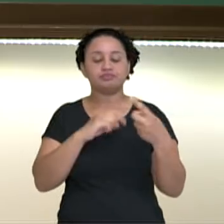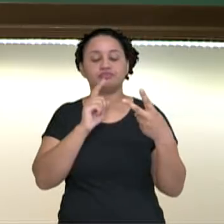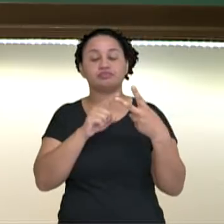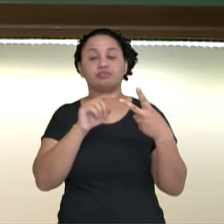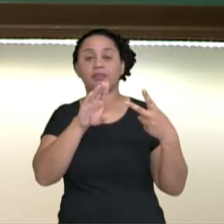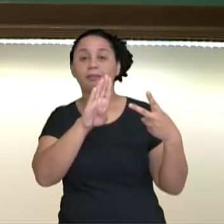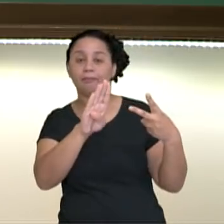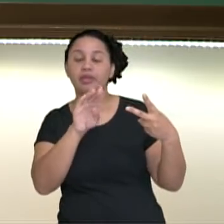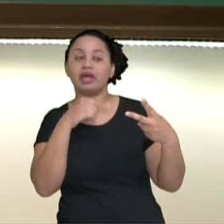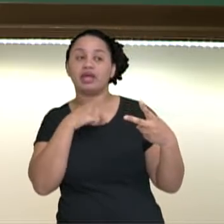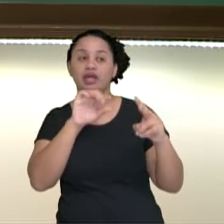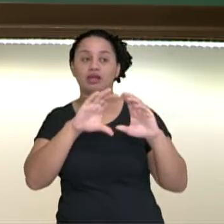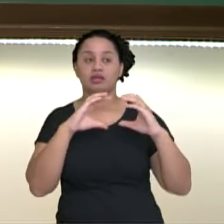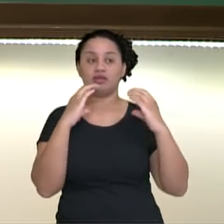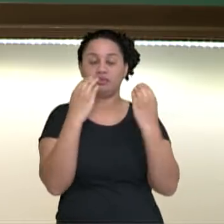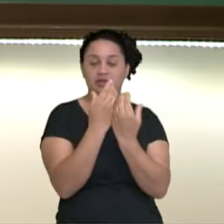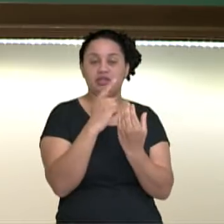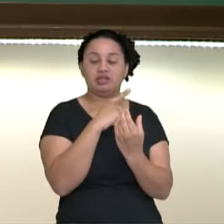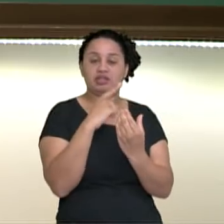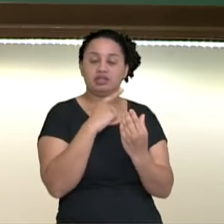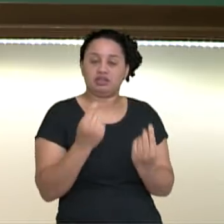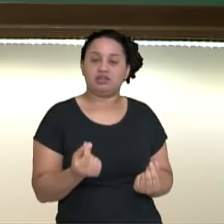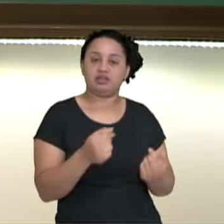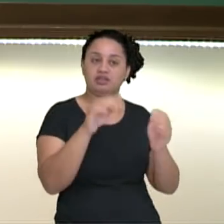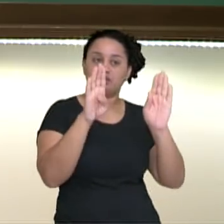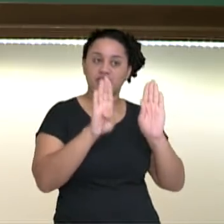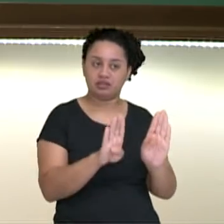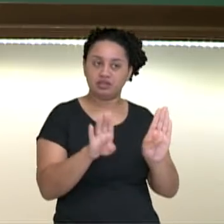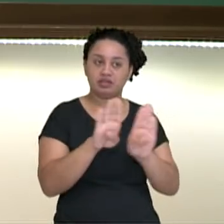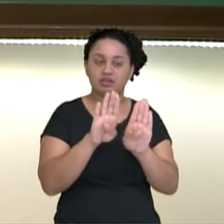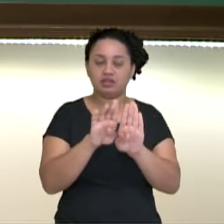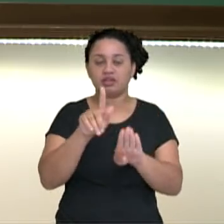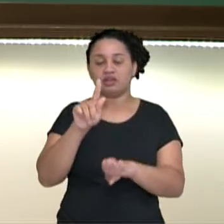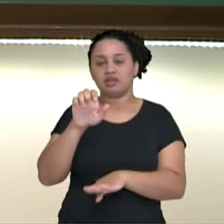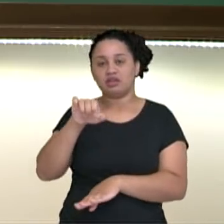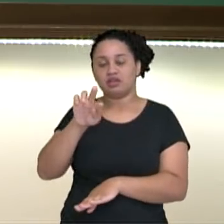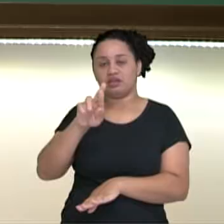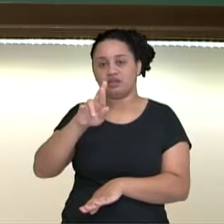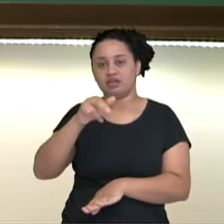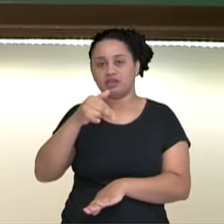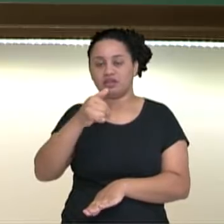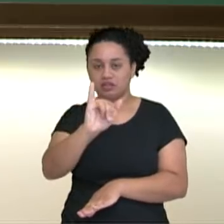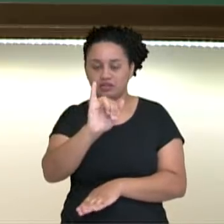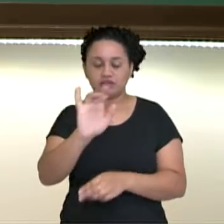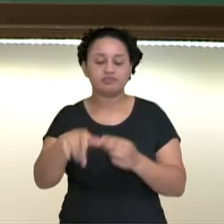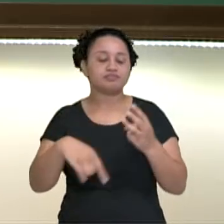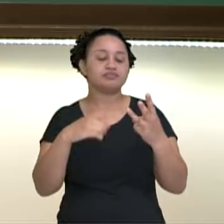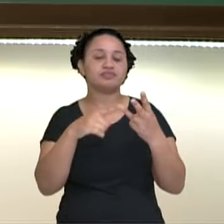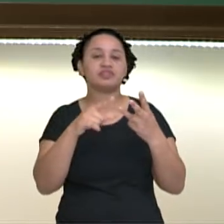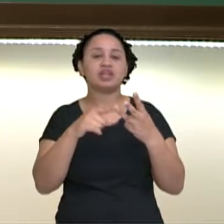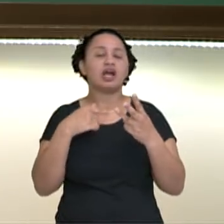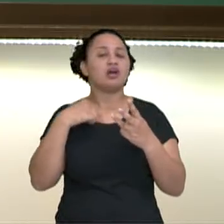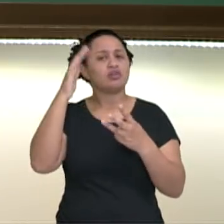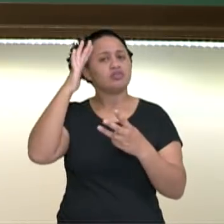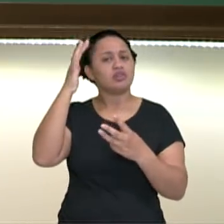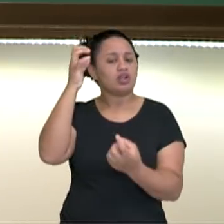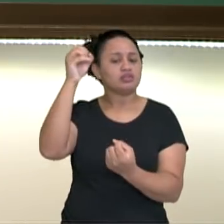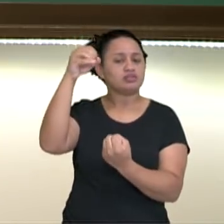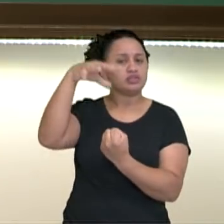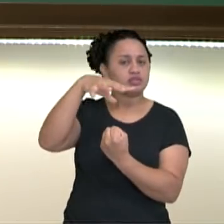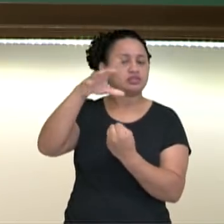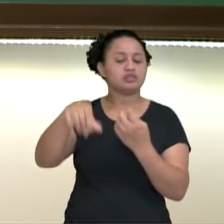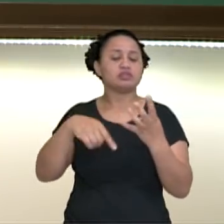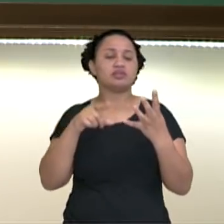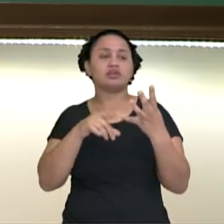o parlamento composto por burgueses e gentry. Letra C, os filósofos iluministas. Ou letra